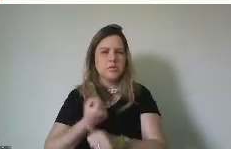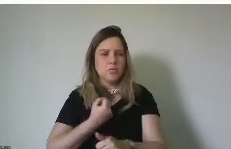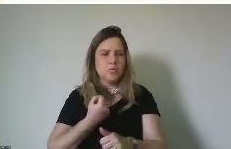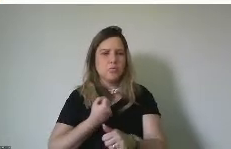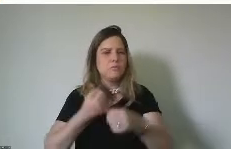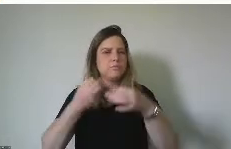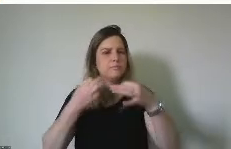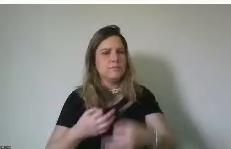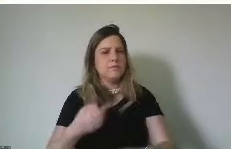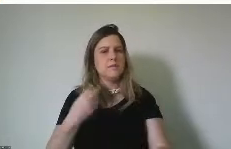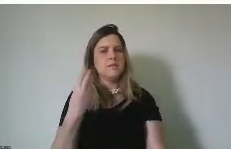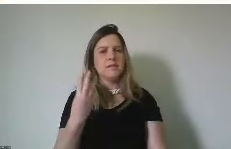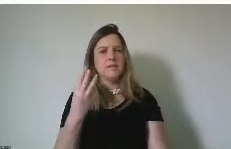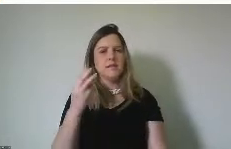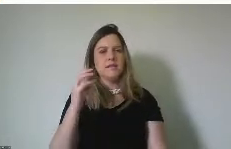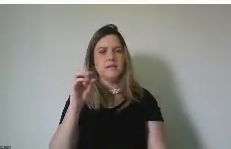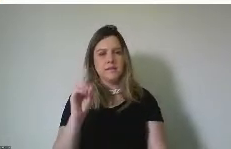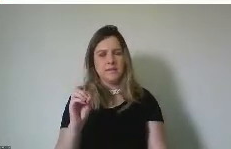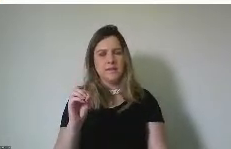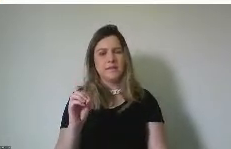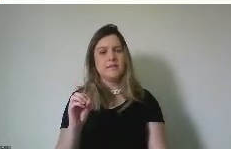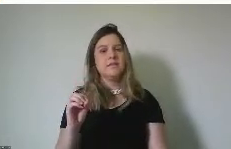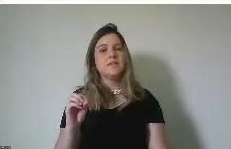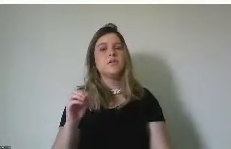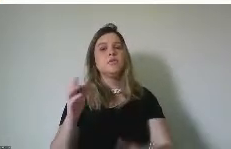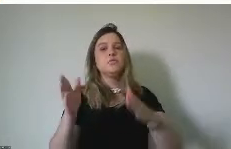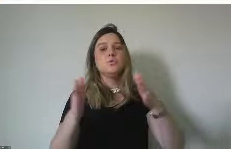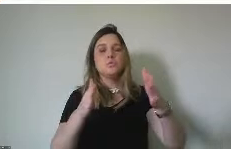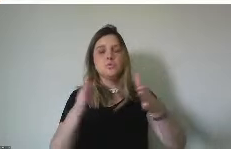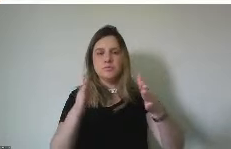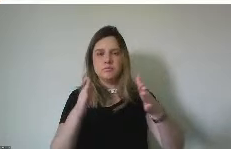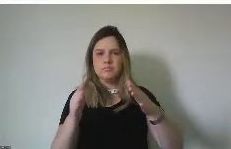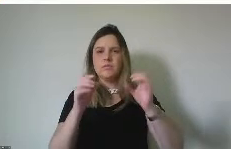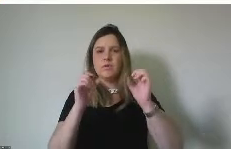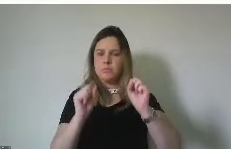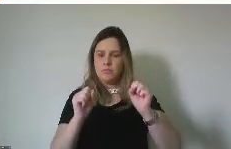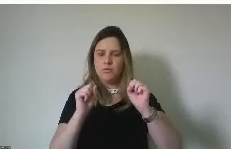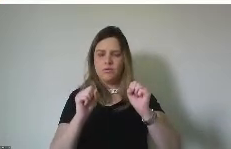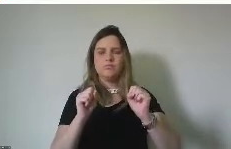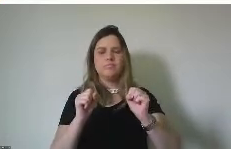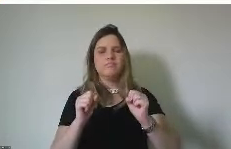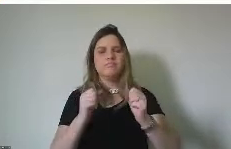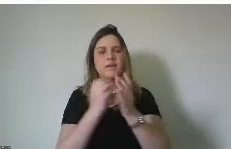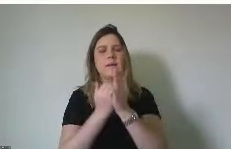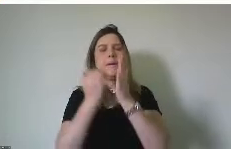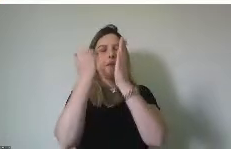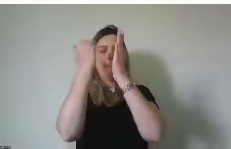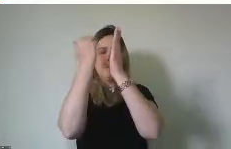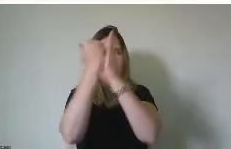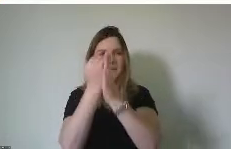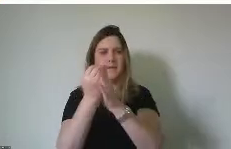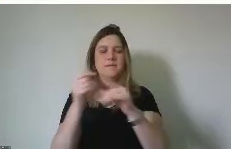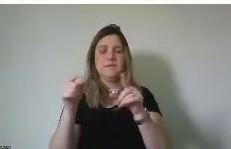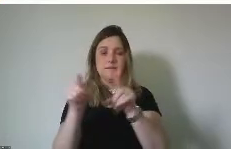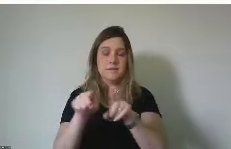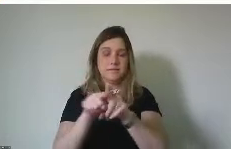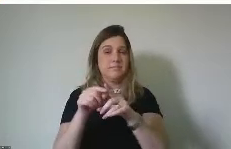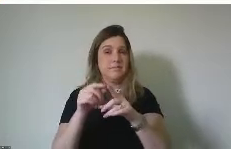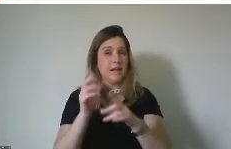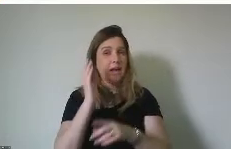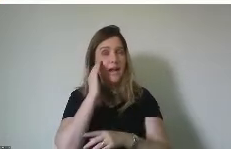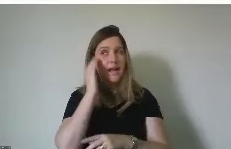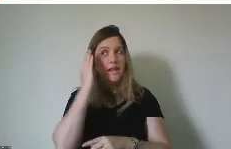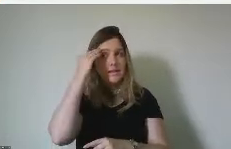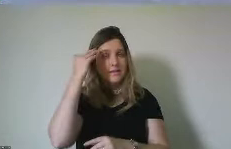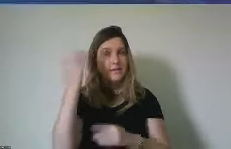203030 alguma coisa na hora de quatro dias cinco bits a mais de transmissão para atender um consumo aí de 2